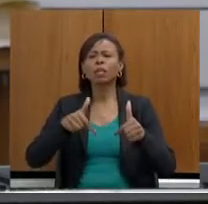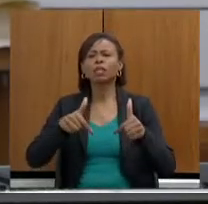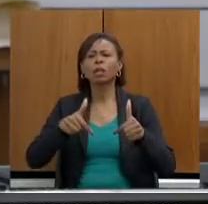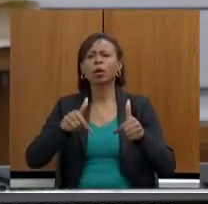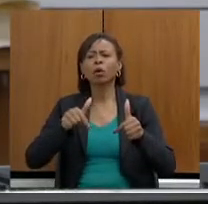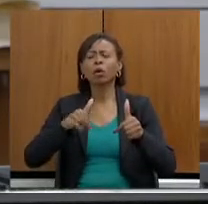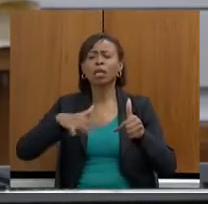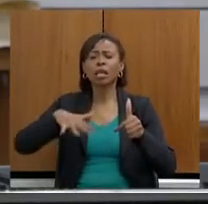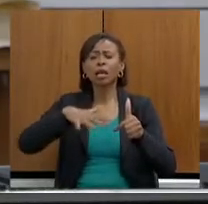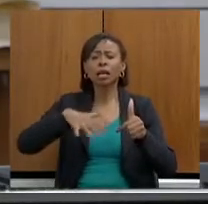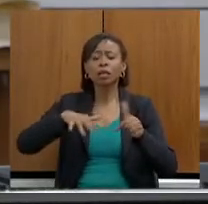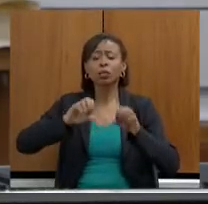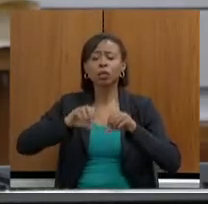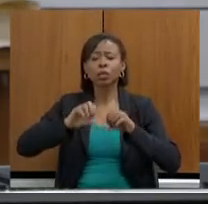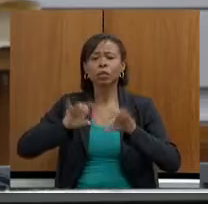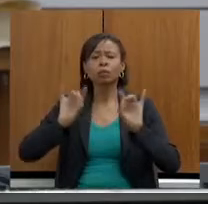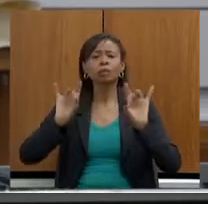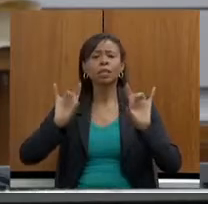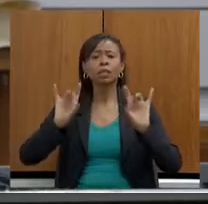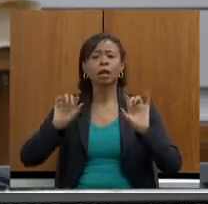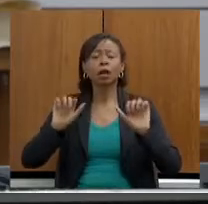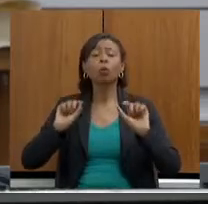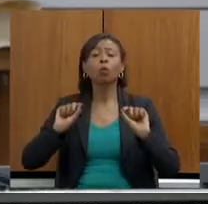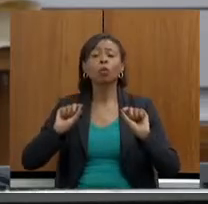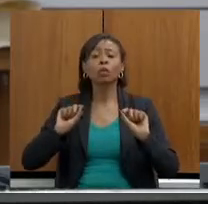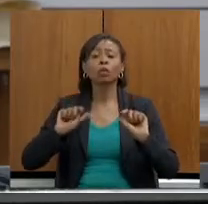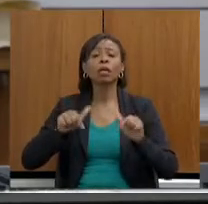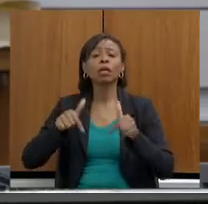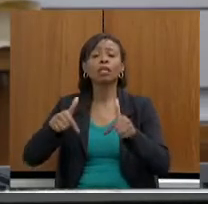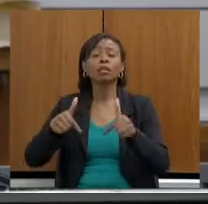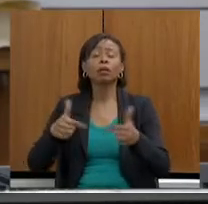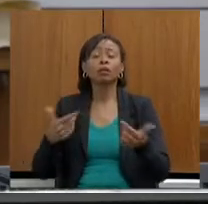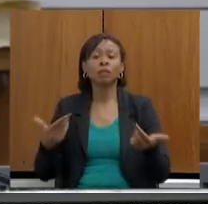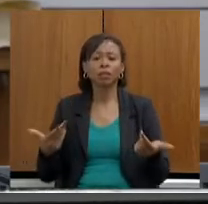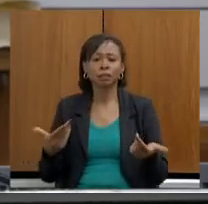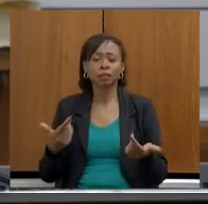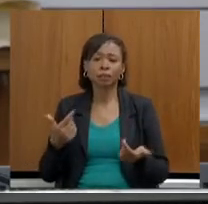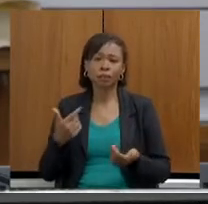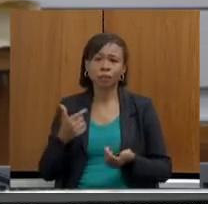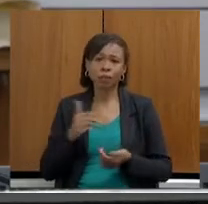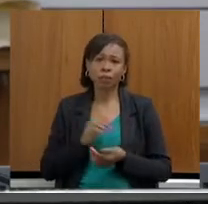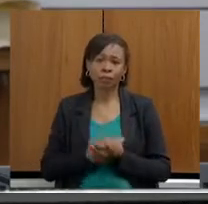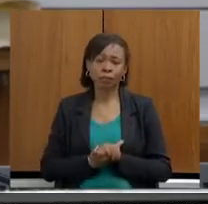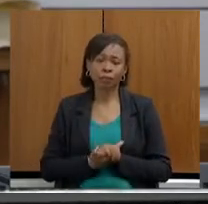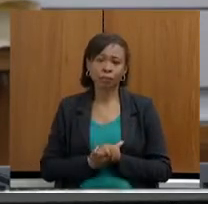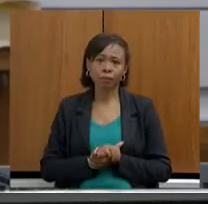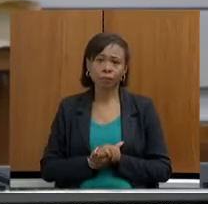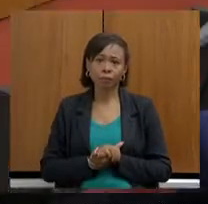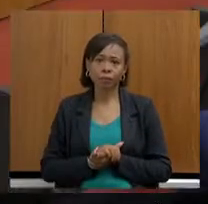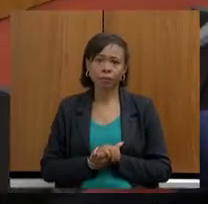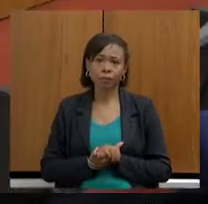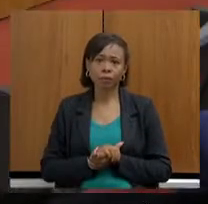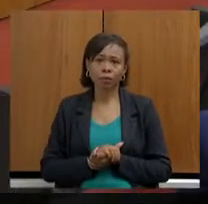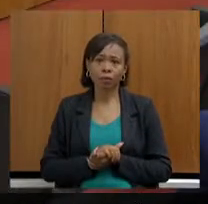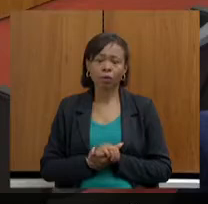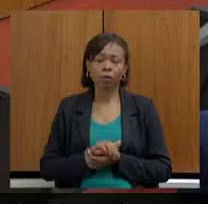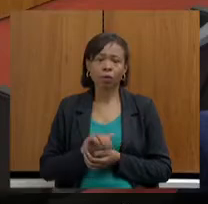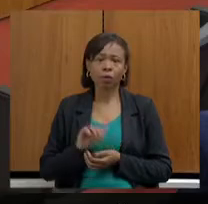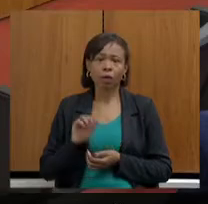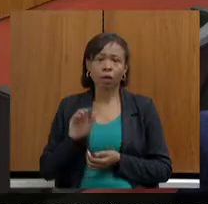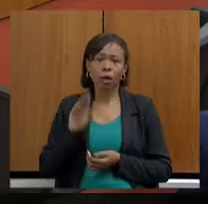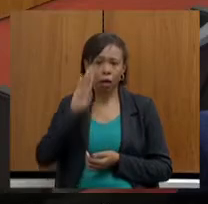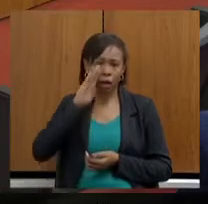Então essa é a minha pergunta é a nossa presidente Bia estava fora eu falei com Betão